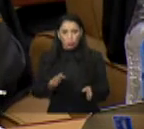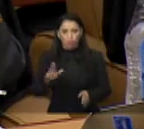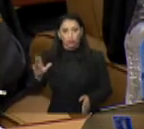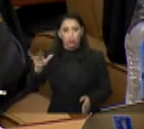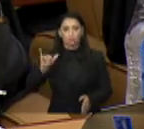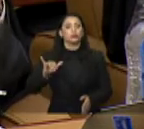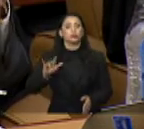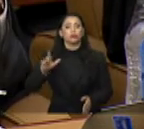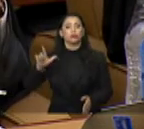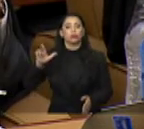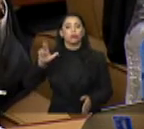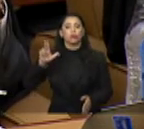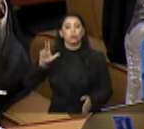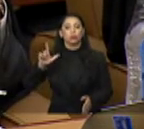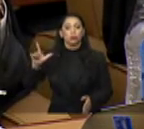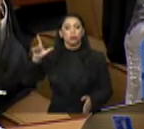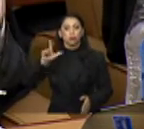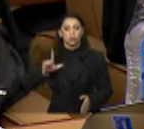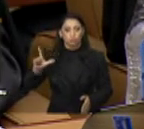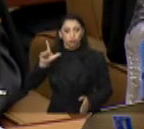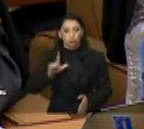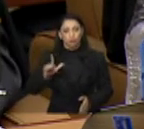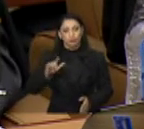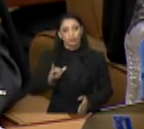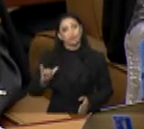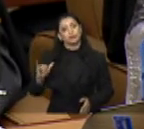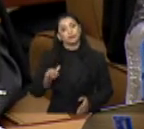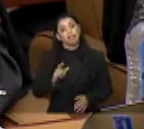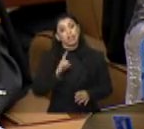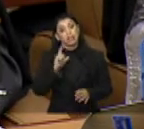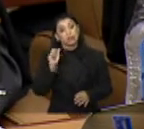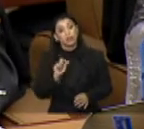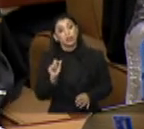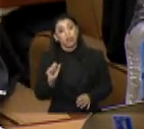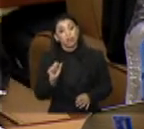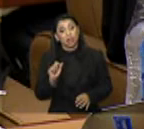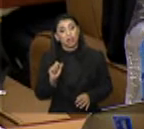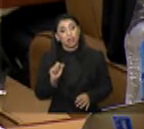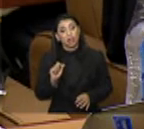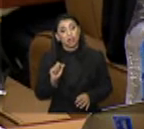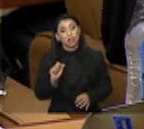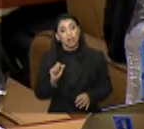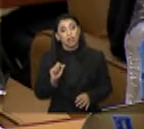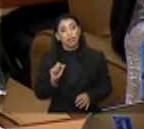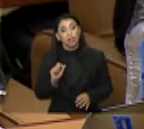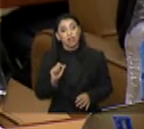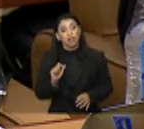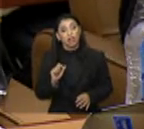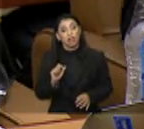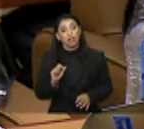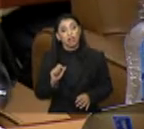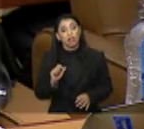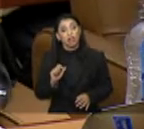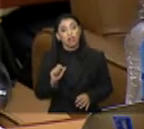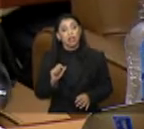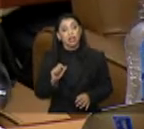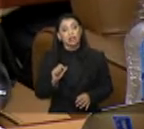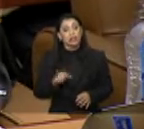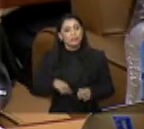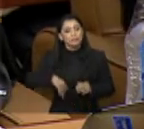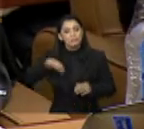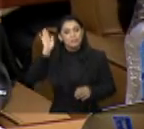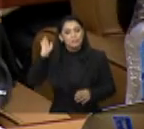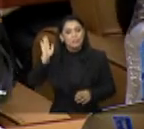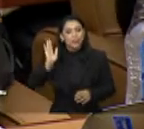efetivos avanços na educação nesses dois períodos de lá para cá nós já tivemos bem mais do que uma dezena